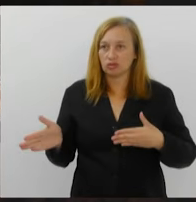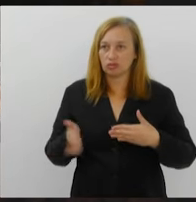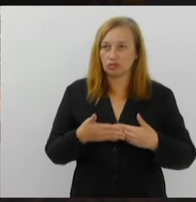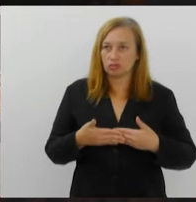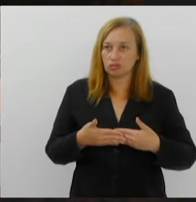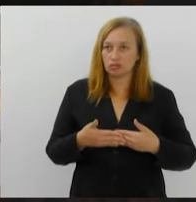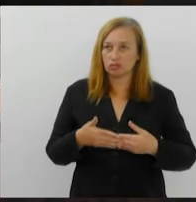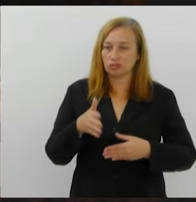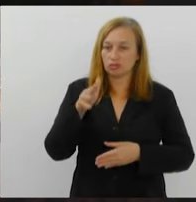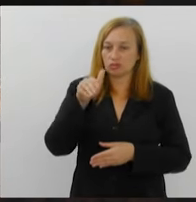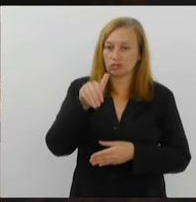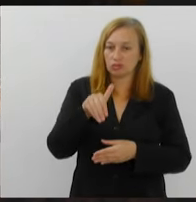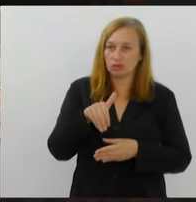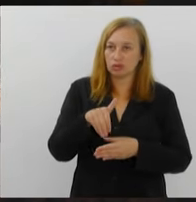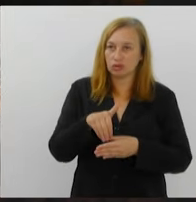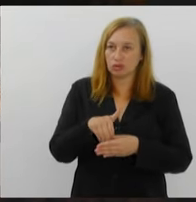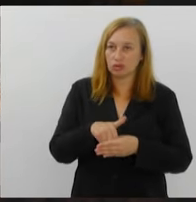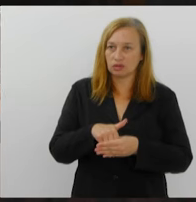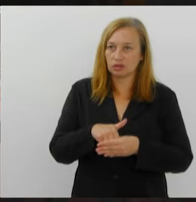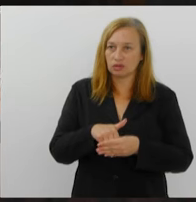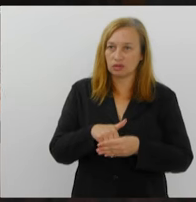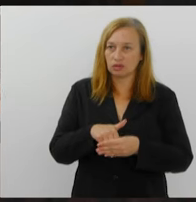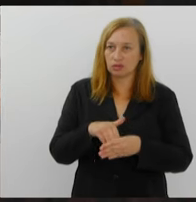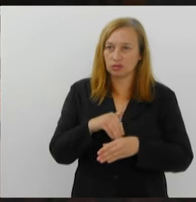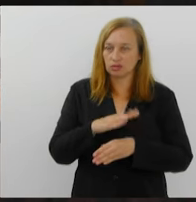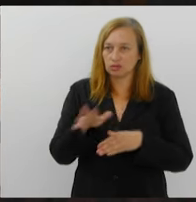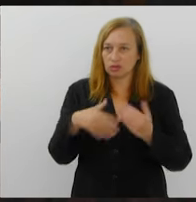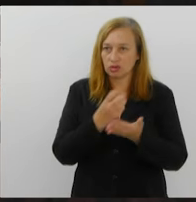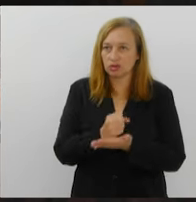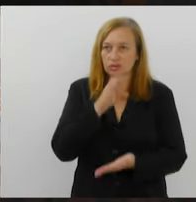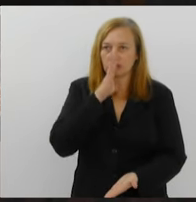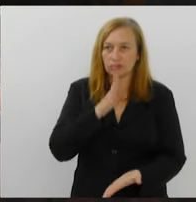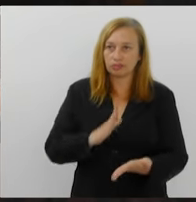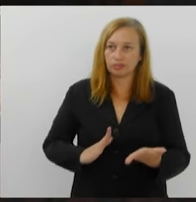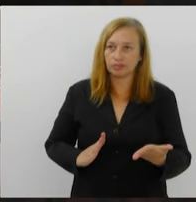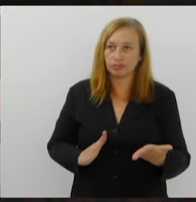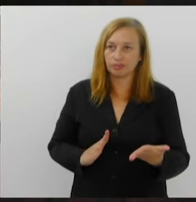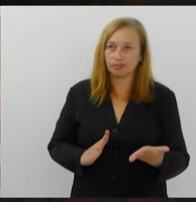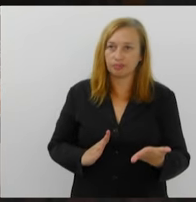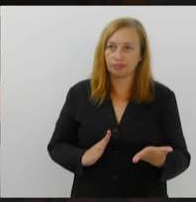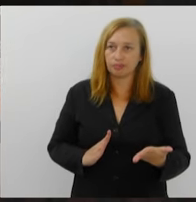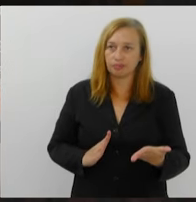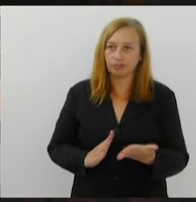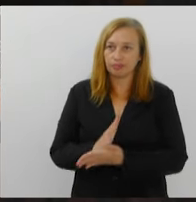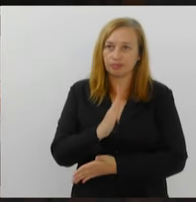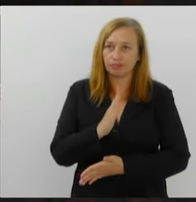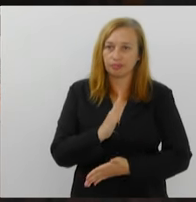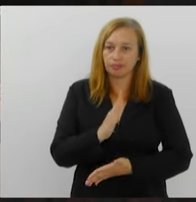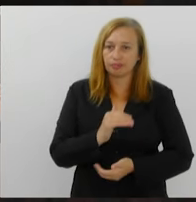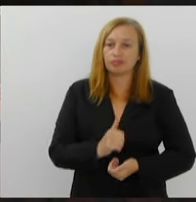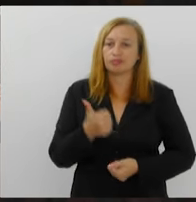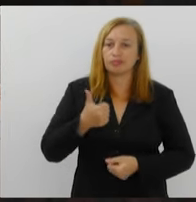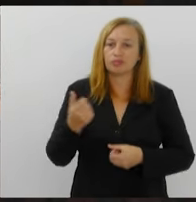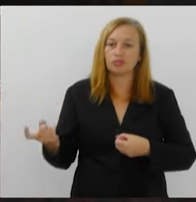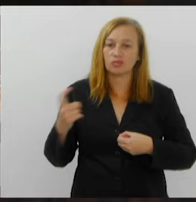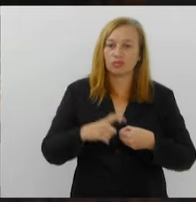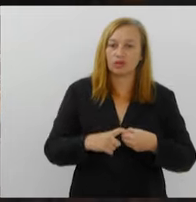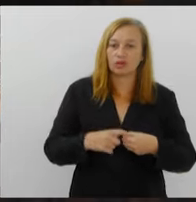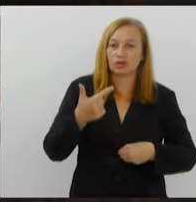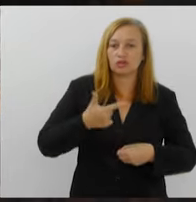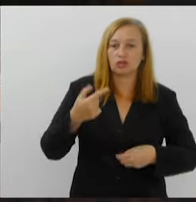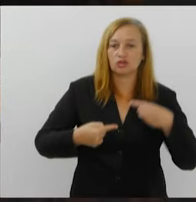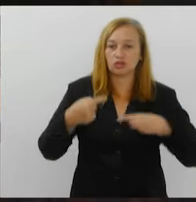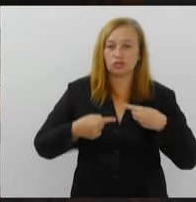queira discutir, encerrada a discussão. Em votação, senhores que aprovam, permaneçam como estão. Aprovado em primeira, retorna